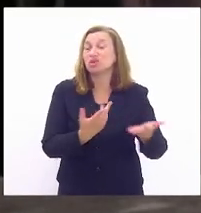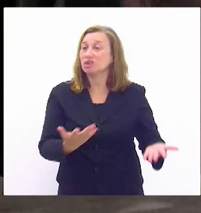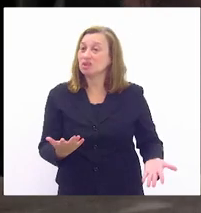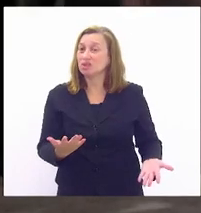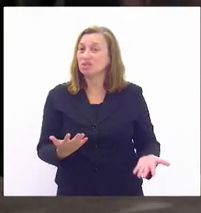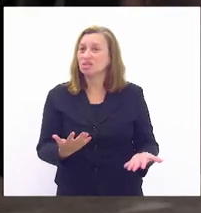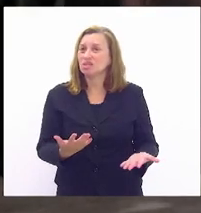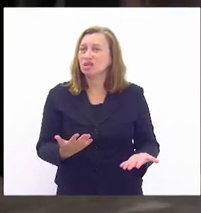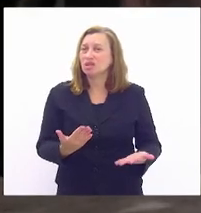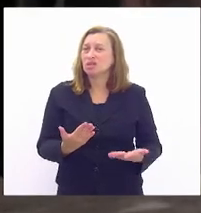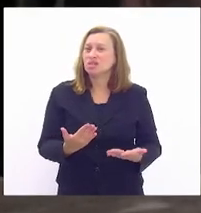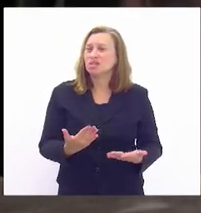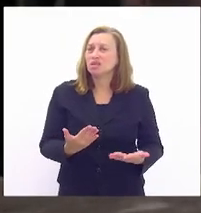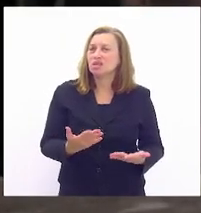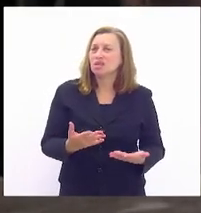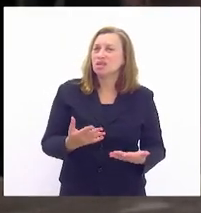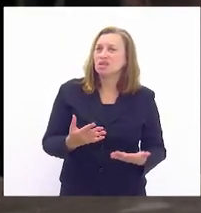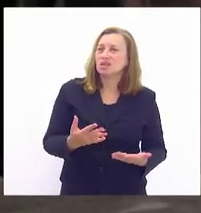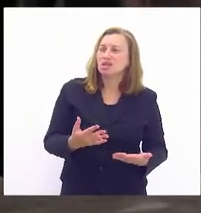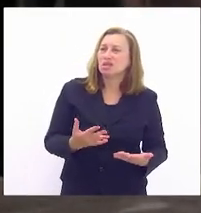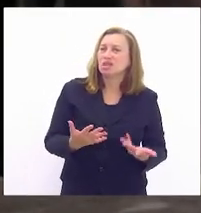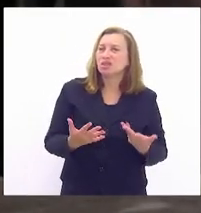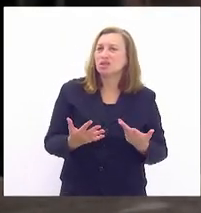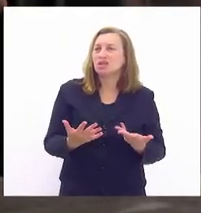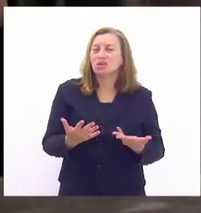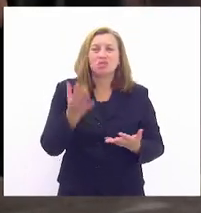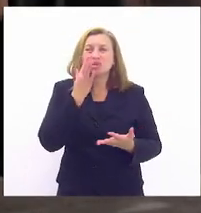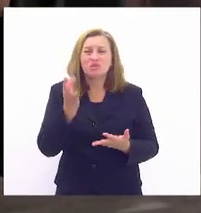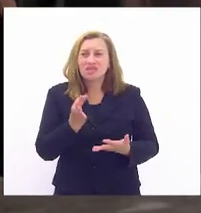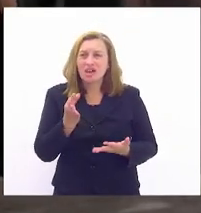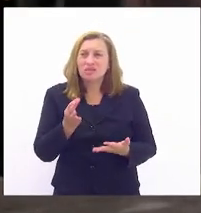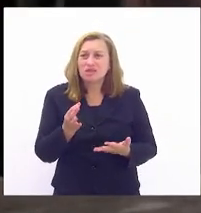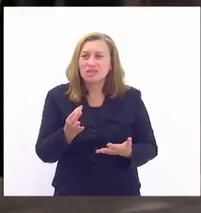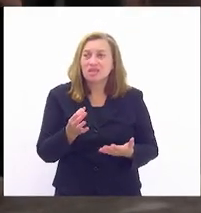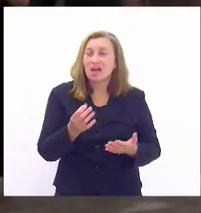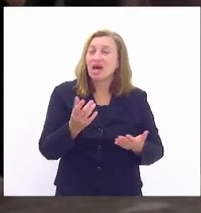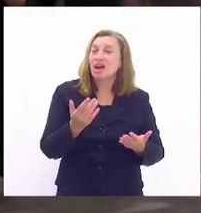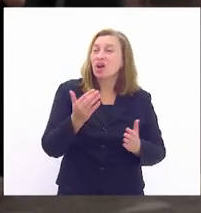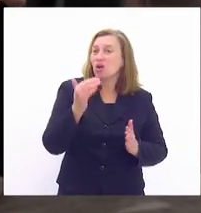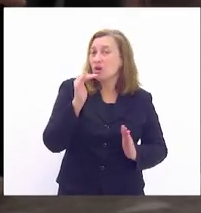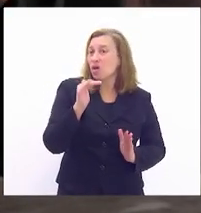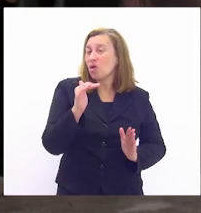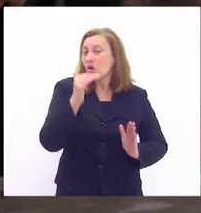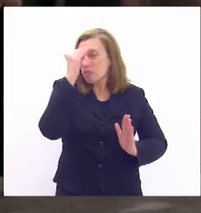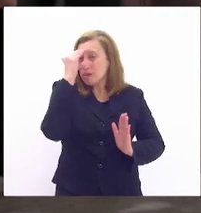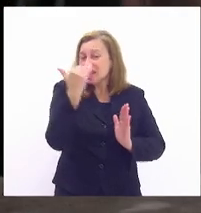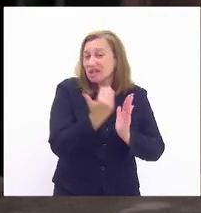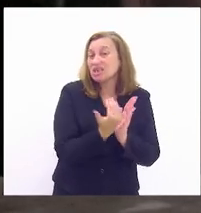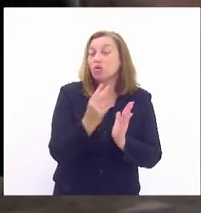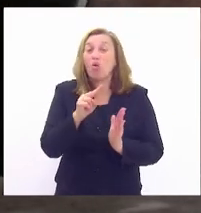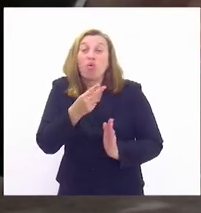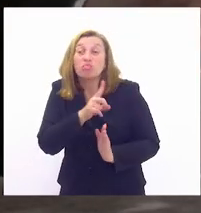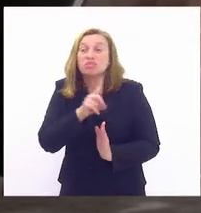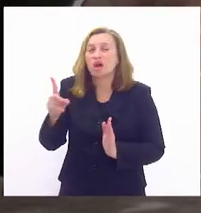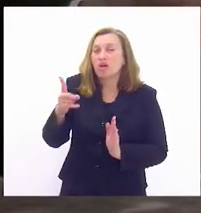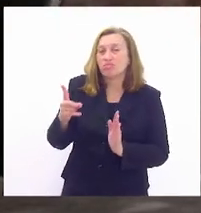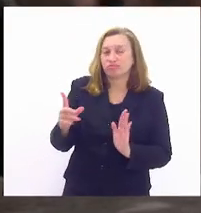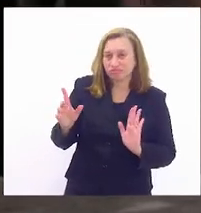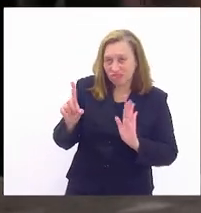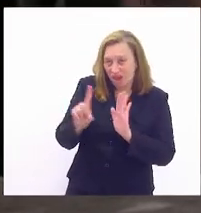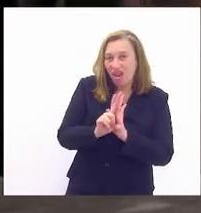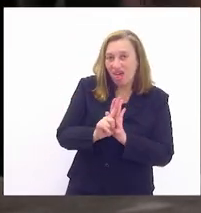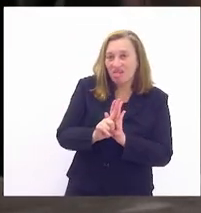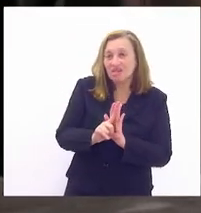e sugerindo sanções, quando na verdade a gente não sabe se está sendo descumprido realmente a legislação, e aí, né, de